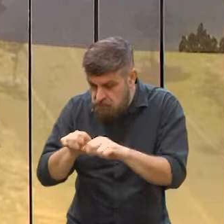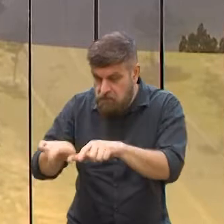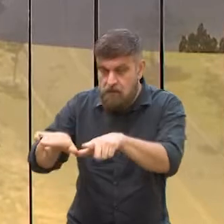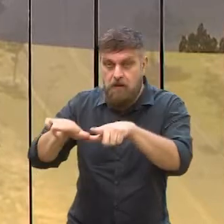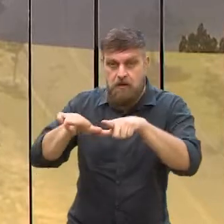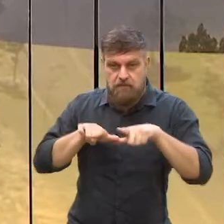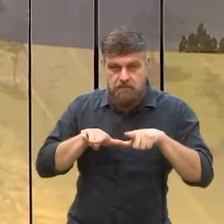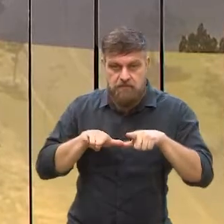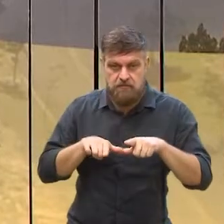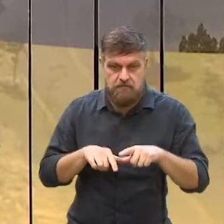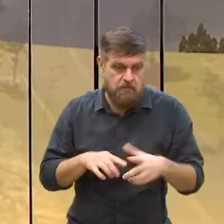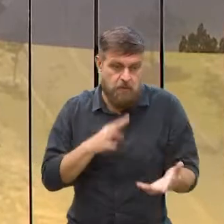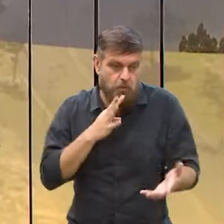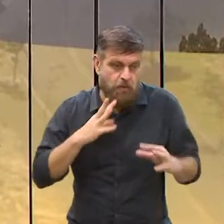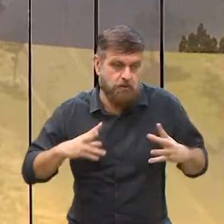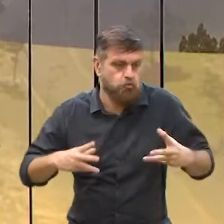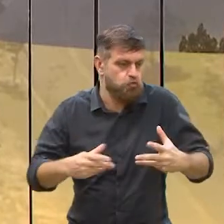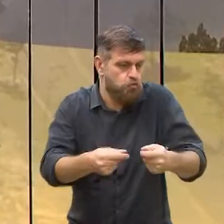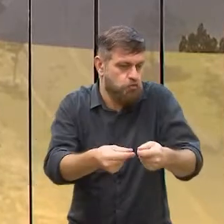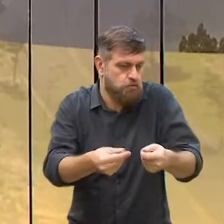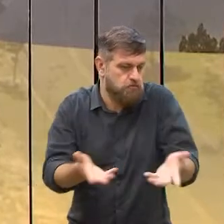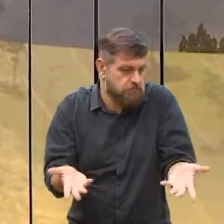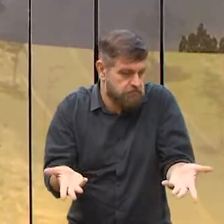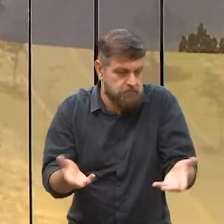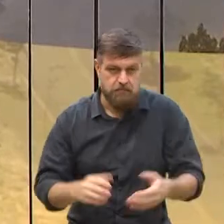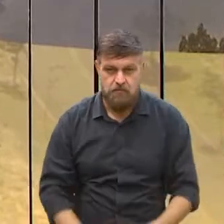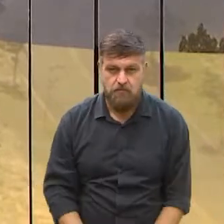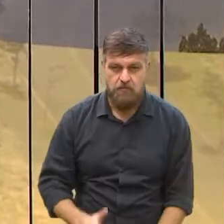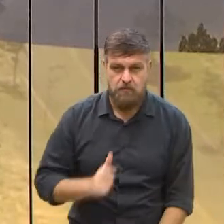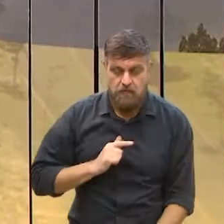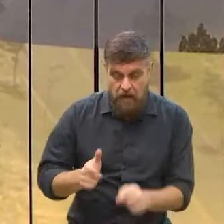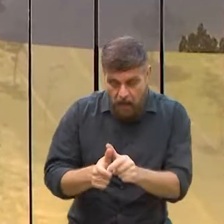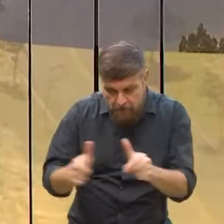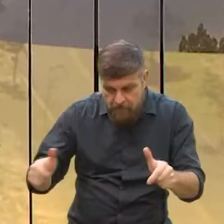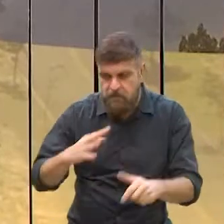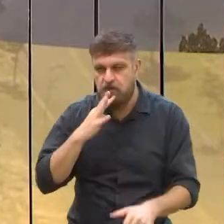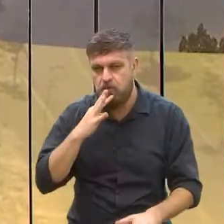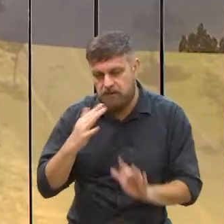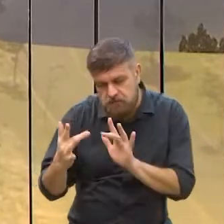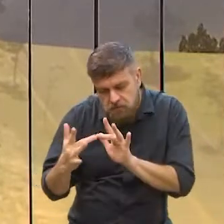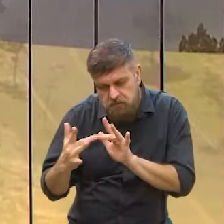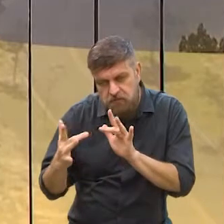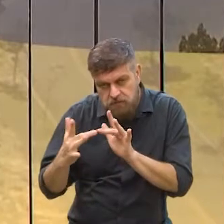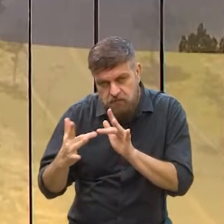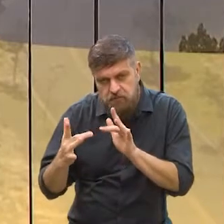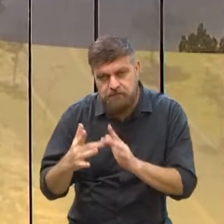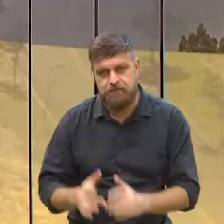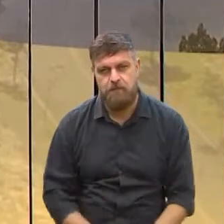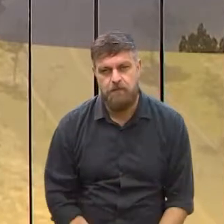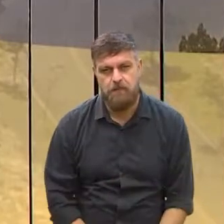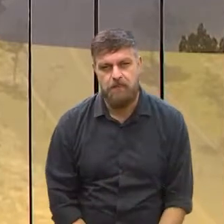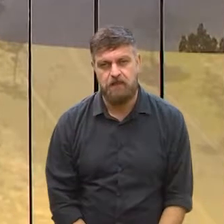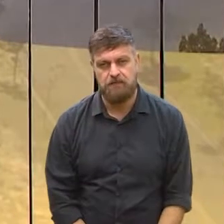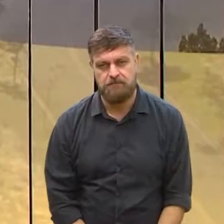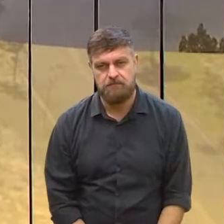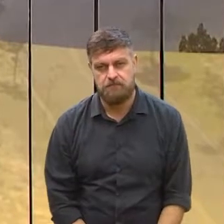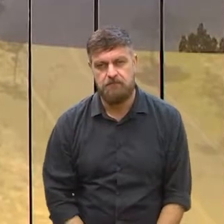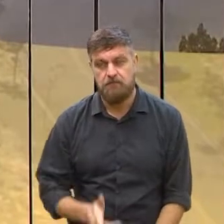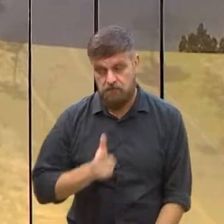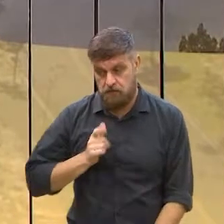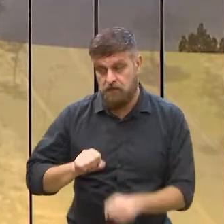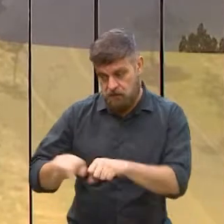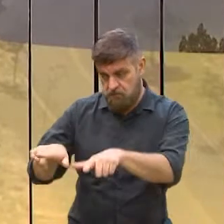Eu não falo todos porque eu não conheço todos, né? Claro. Então, a grande maioria que eu conheço a grande maioria, tem uma